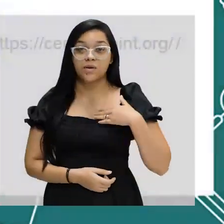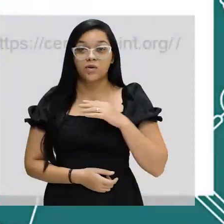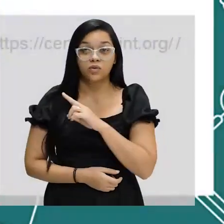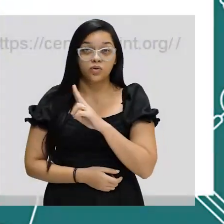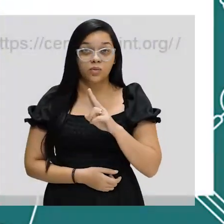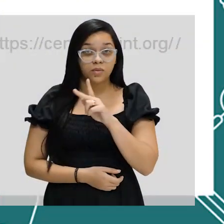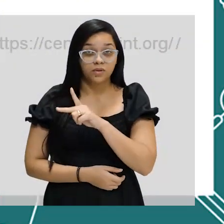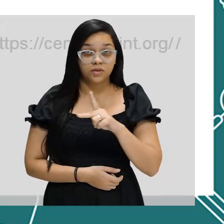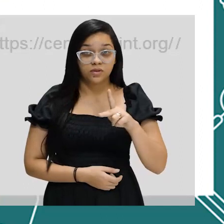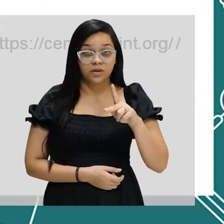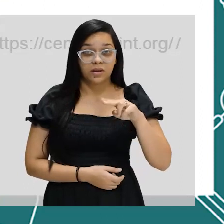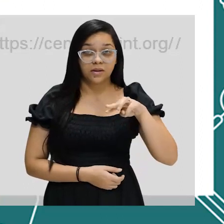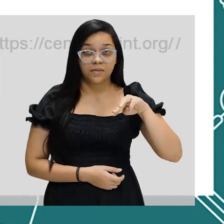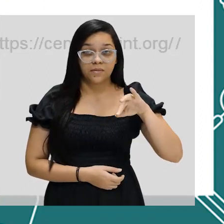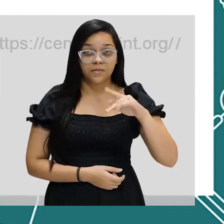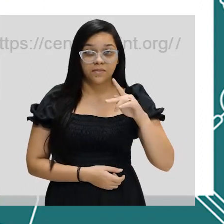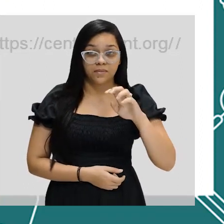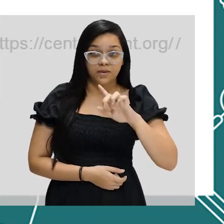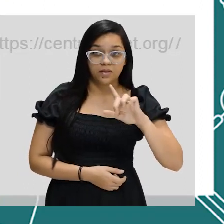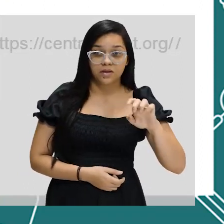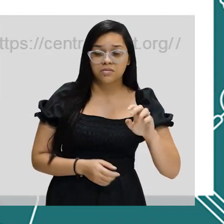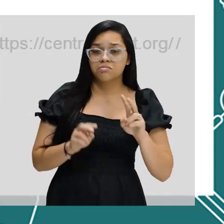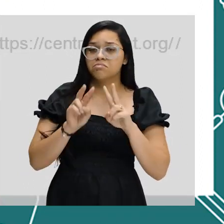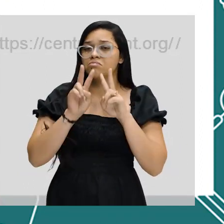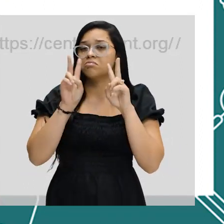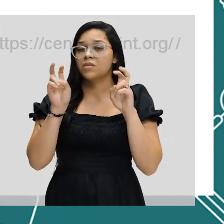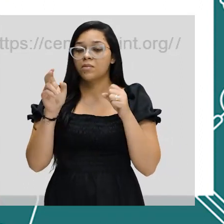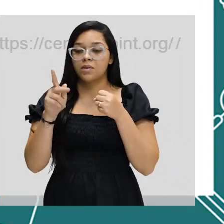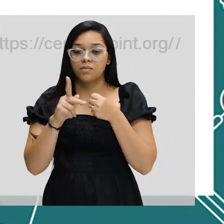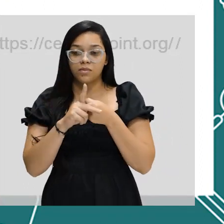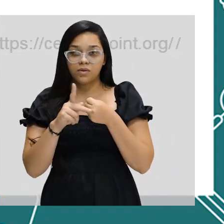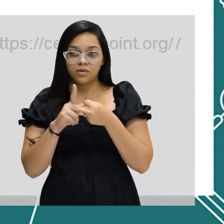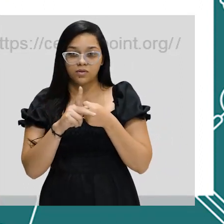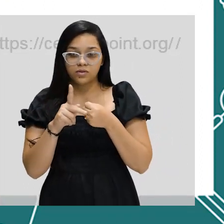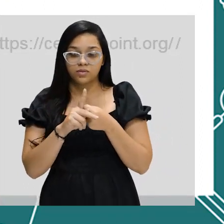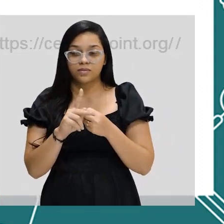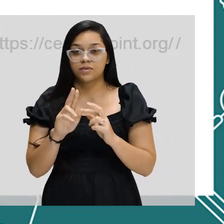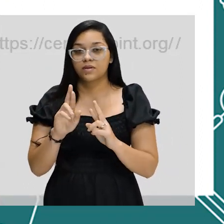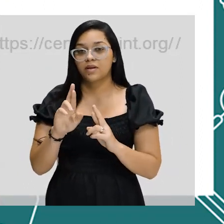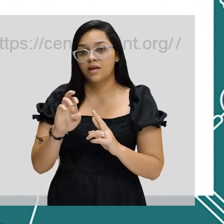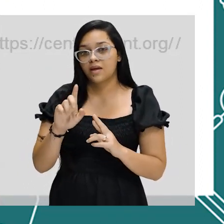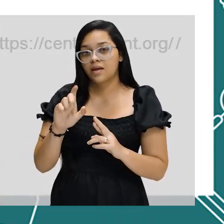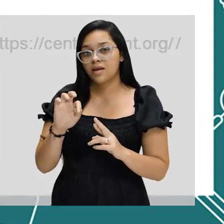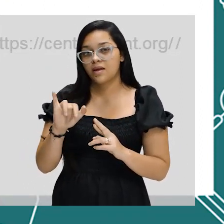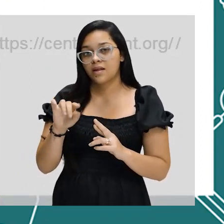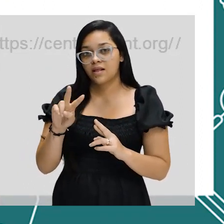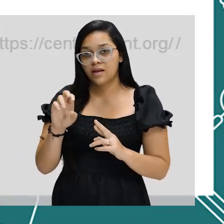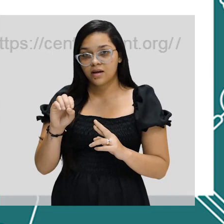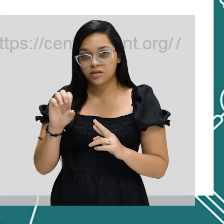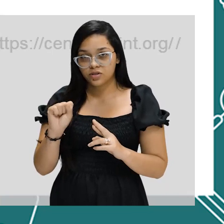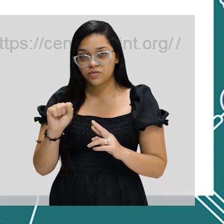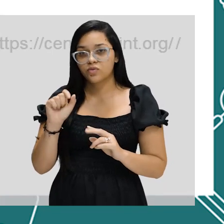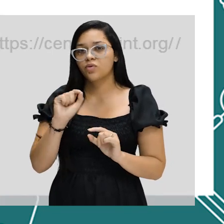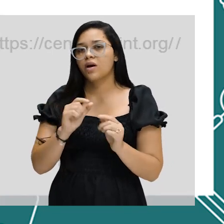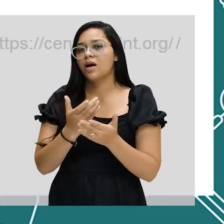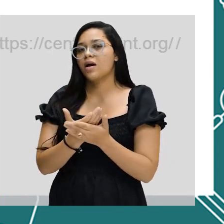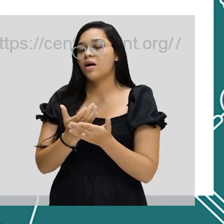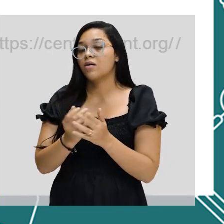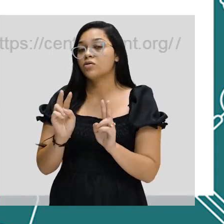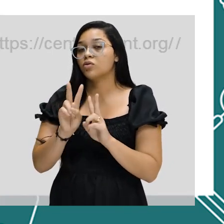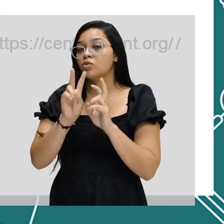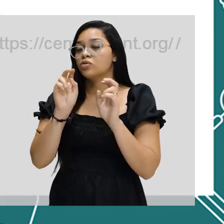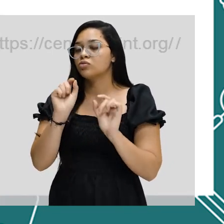Hoje nós vamos falar de relative pronouns ou pronomes relativos. E a nossa aula de hoje nós vamos fazer